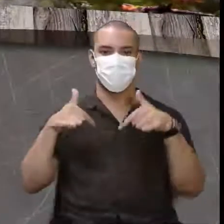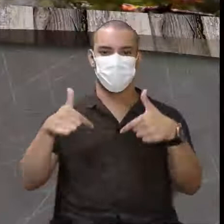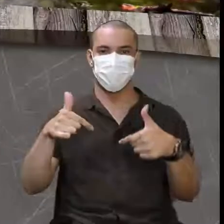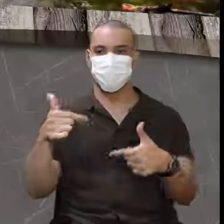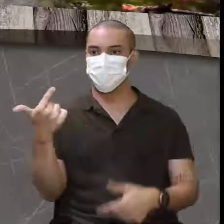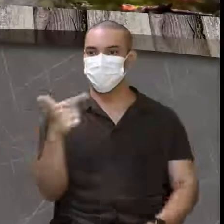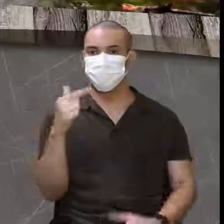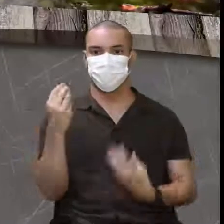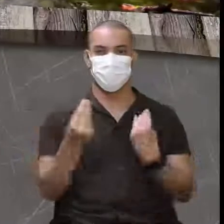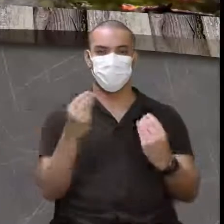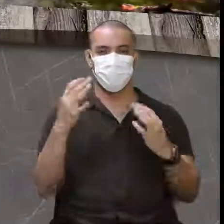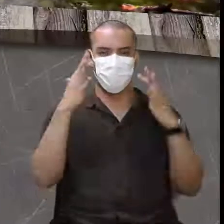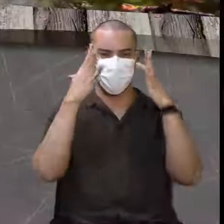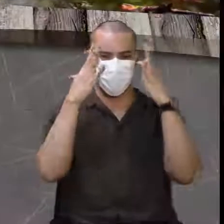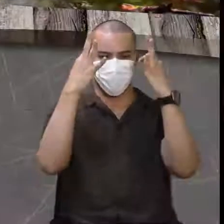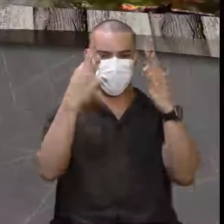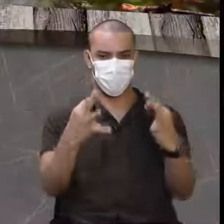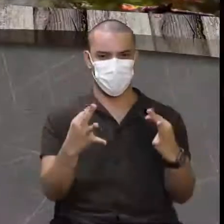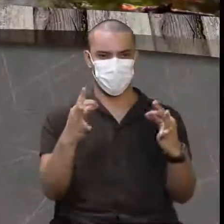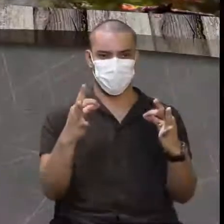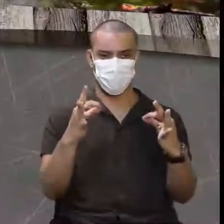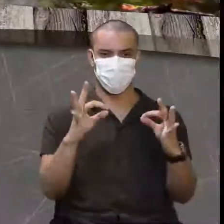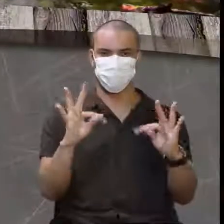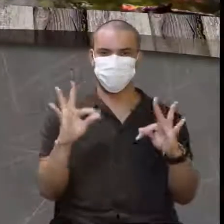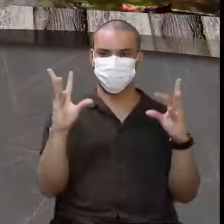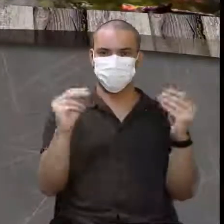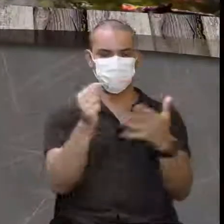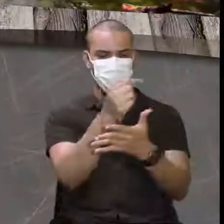têm muita concentração. Isso tudo são